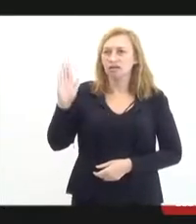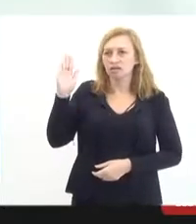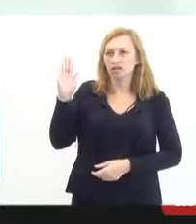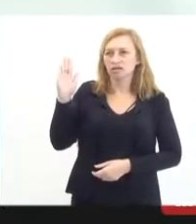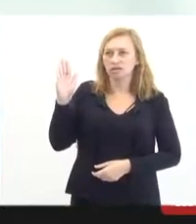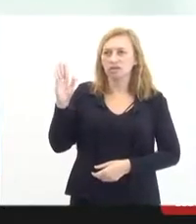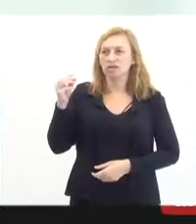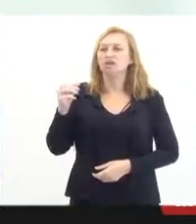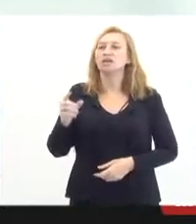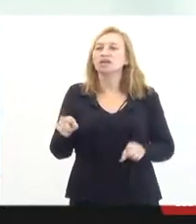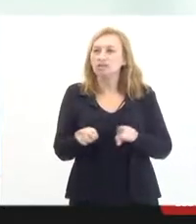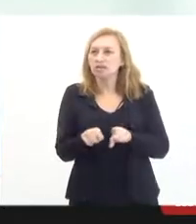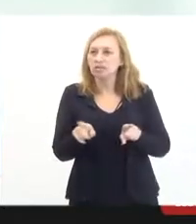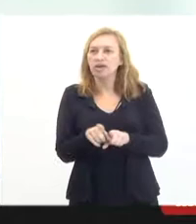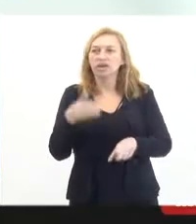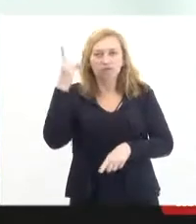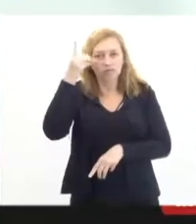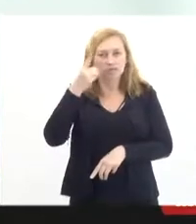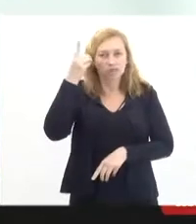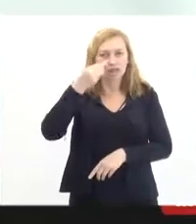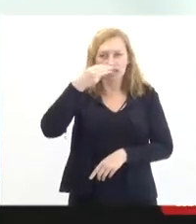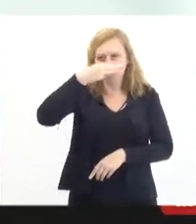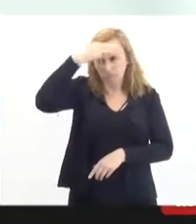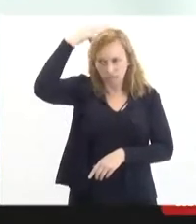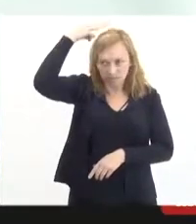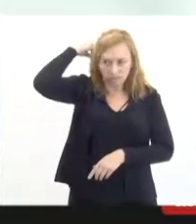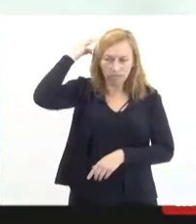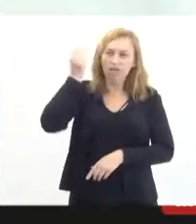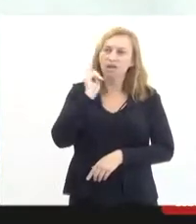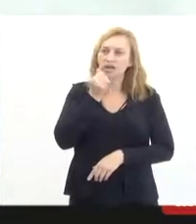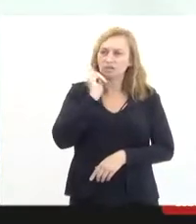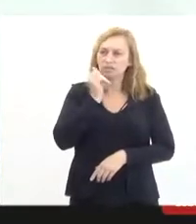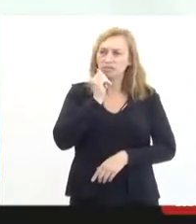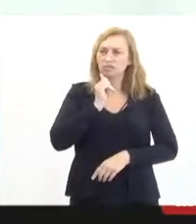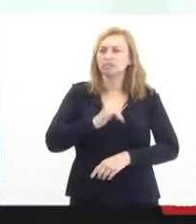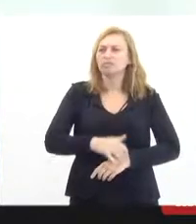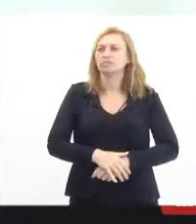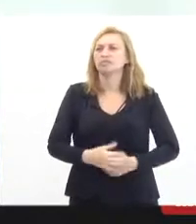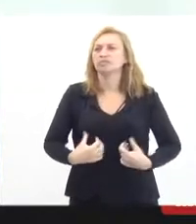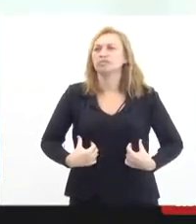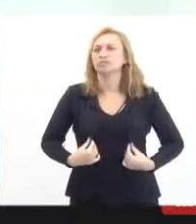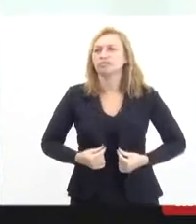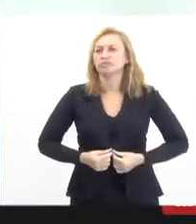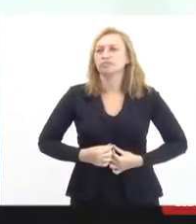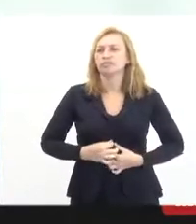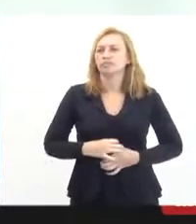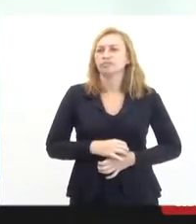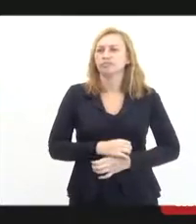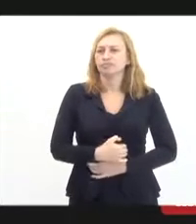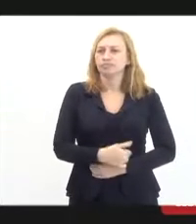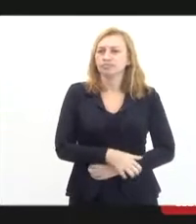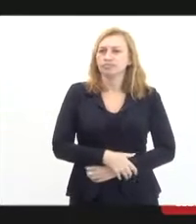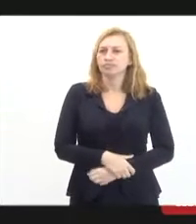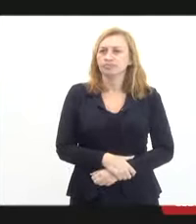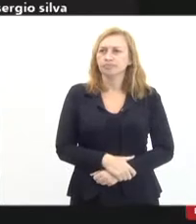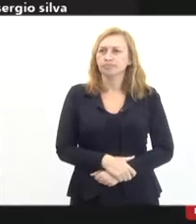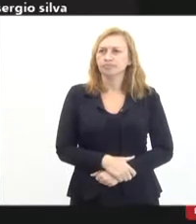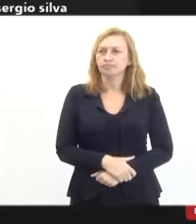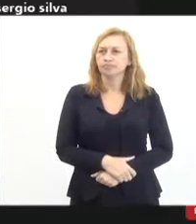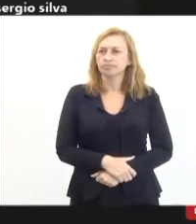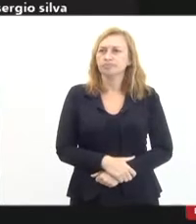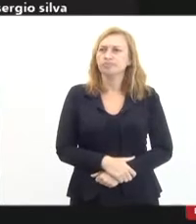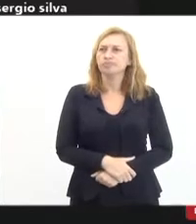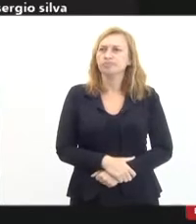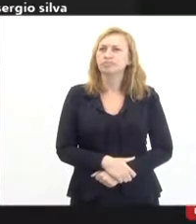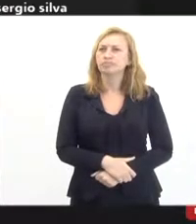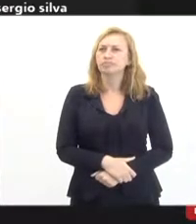Quero também registrar a presença do nosso relator, deputado Márcio Pacheco.